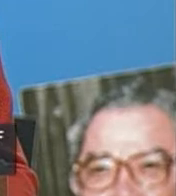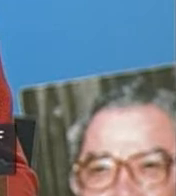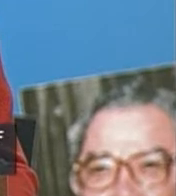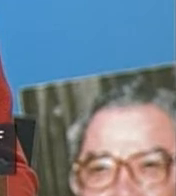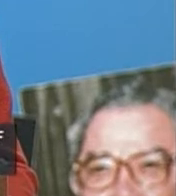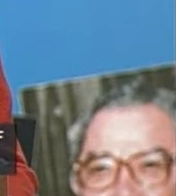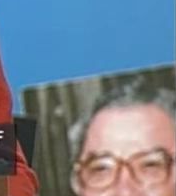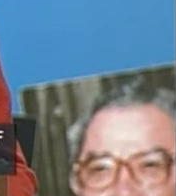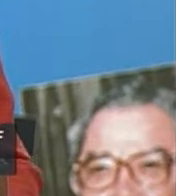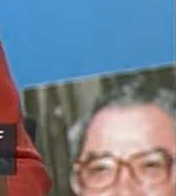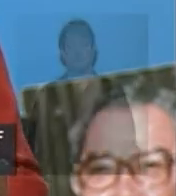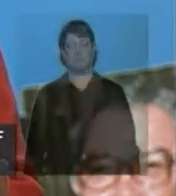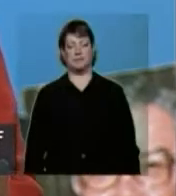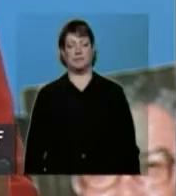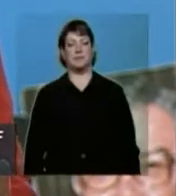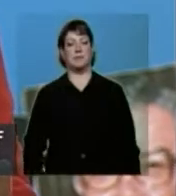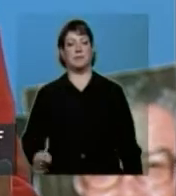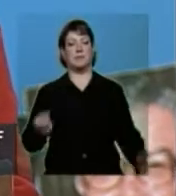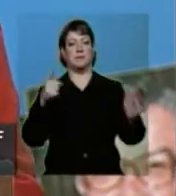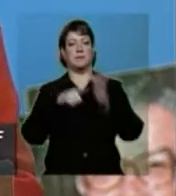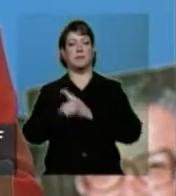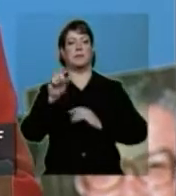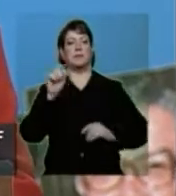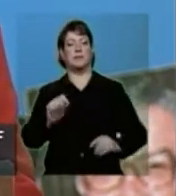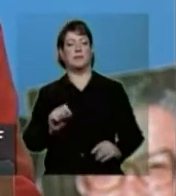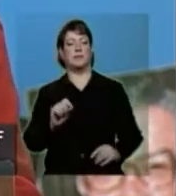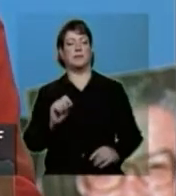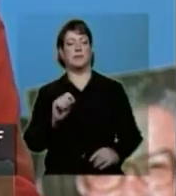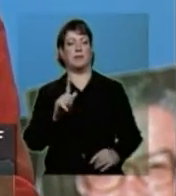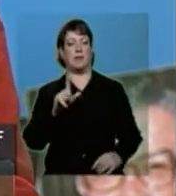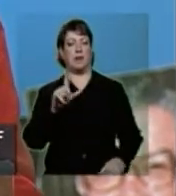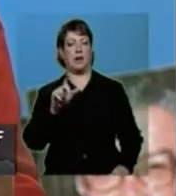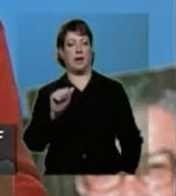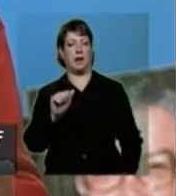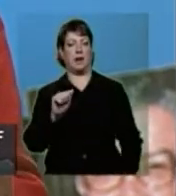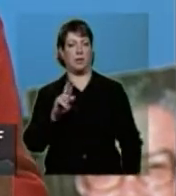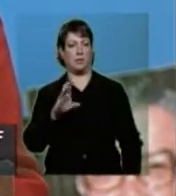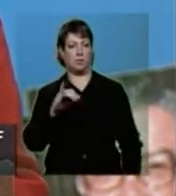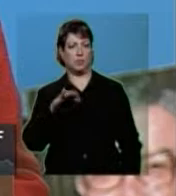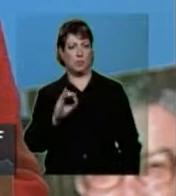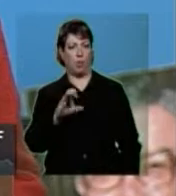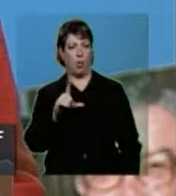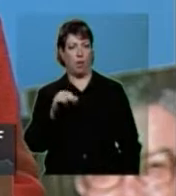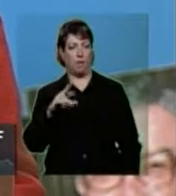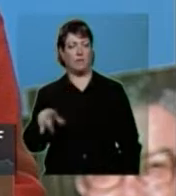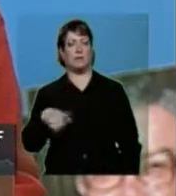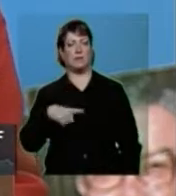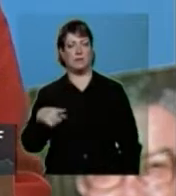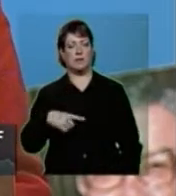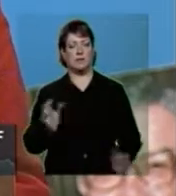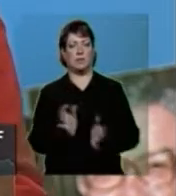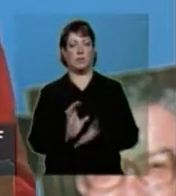Senhor Glaucio Oliva, presidente do Conselho Nacional